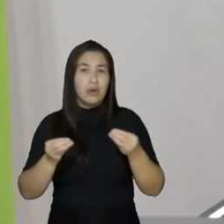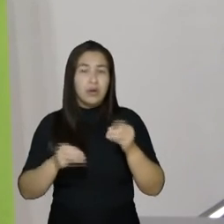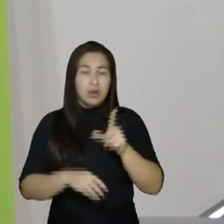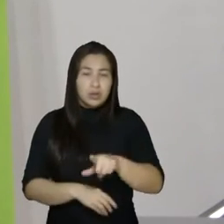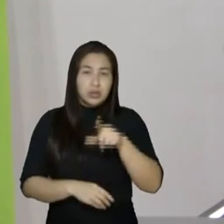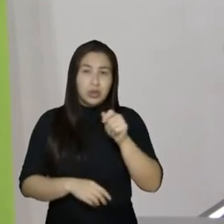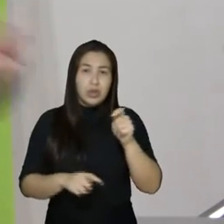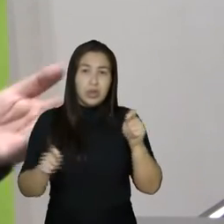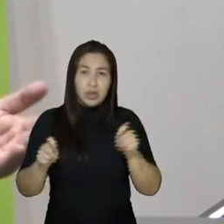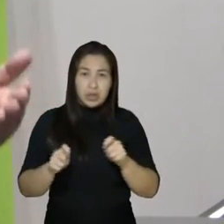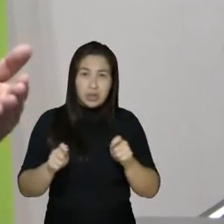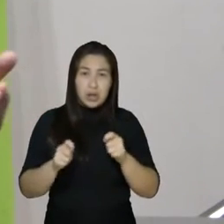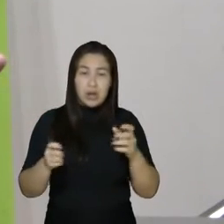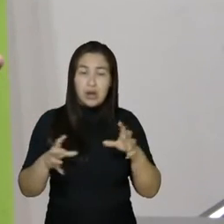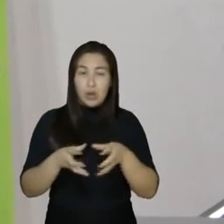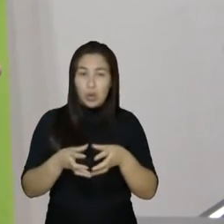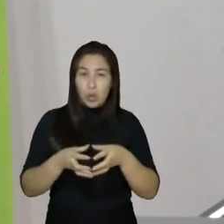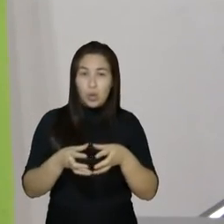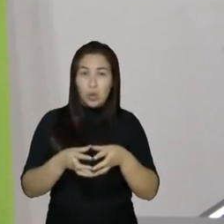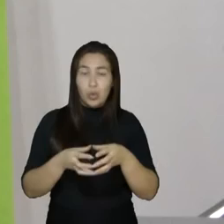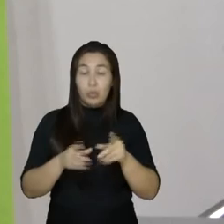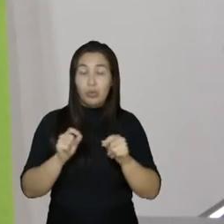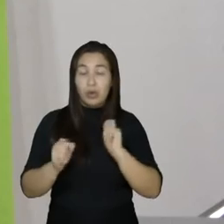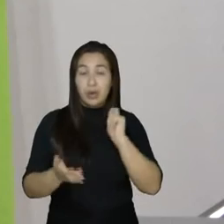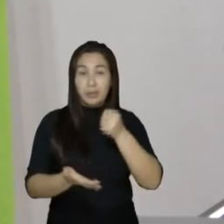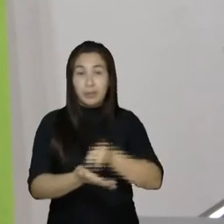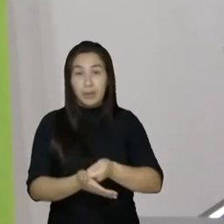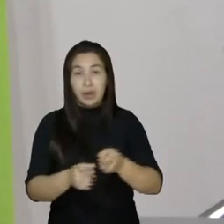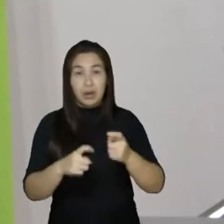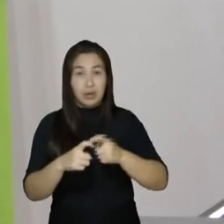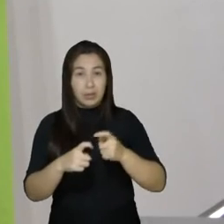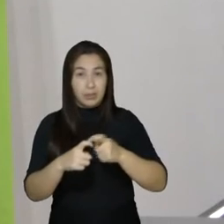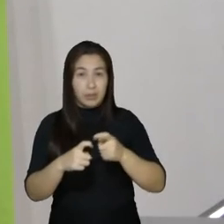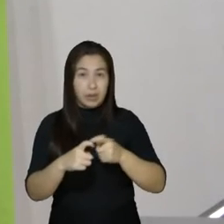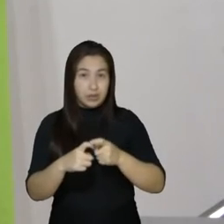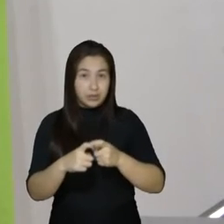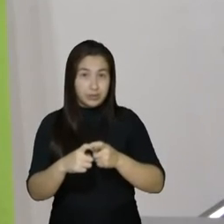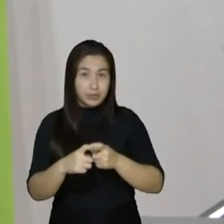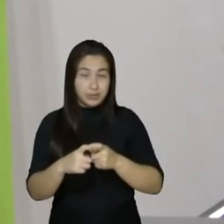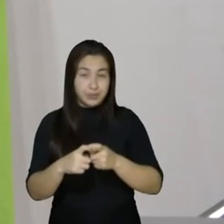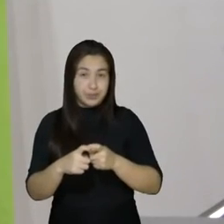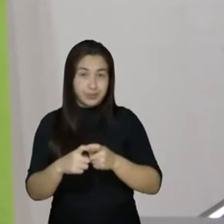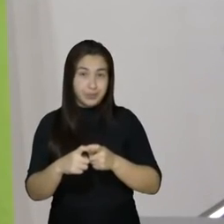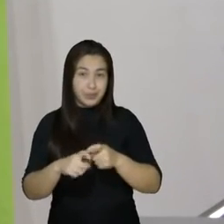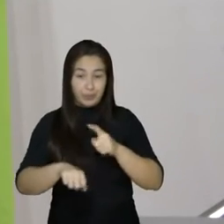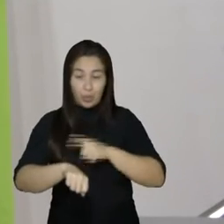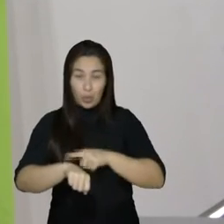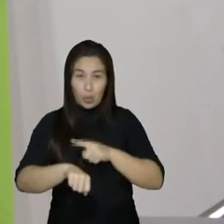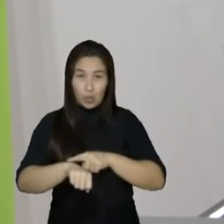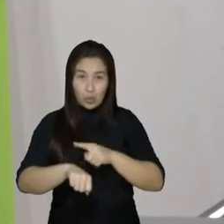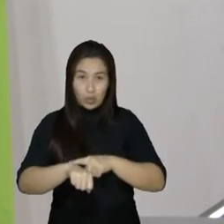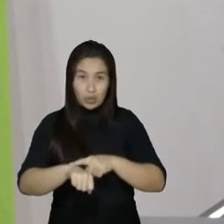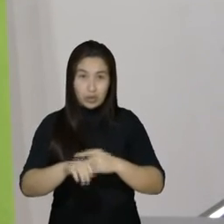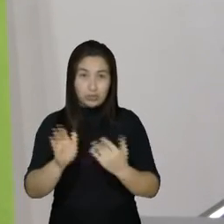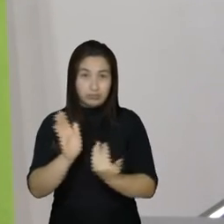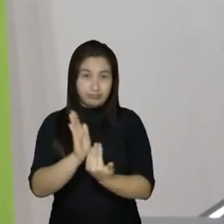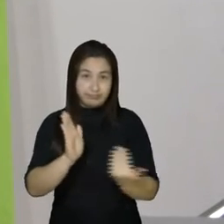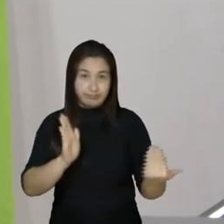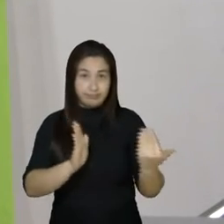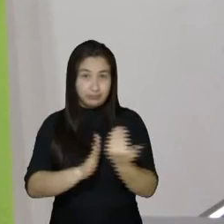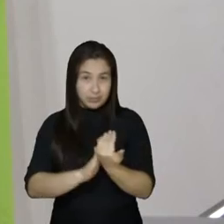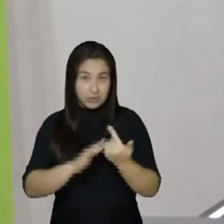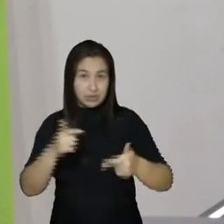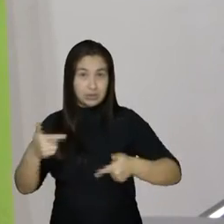é pagar médicos que façam em horários além daqueles que estão